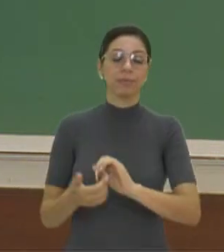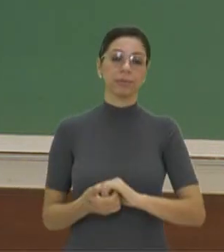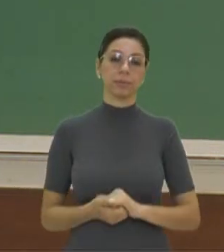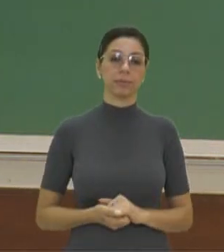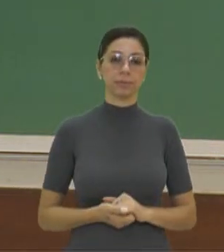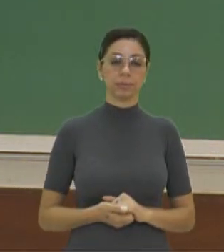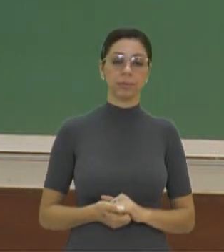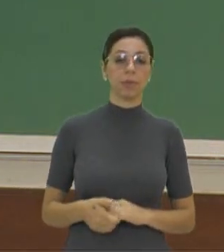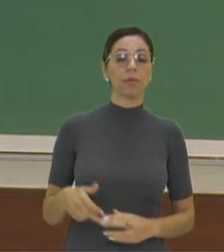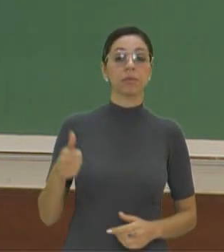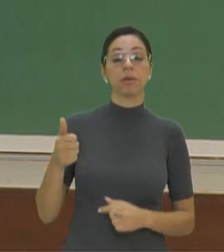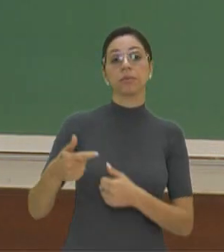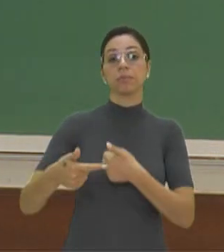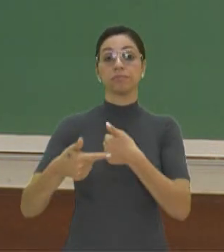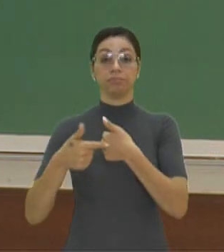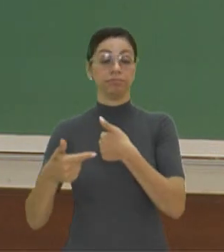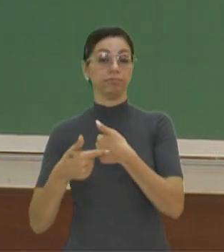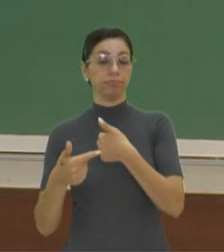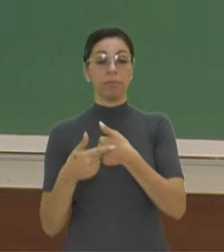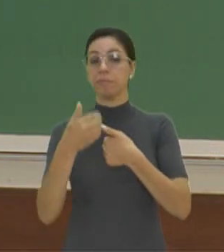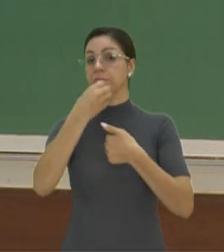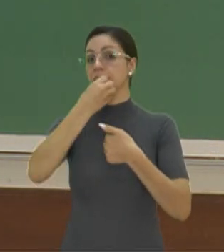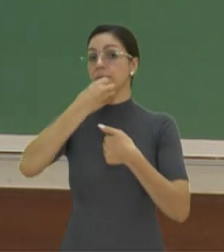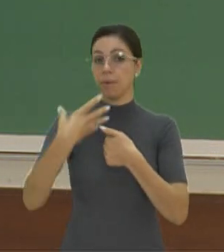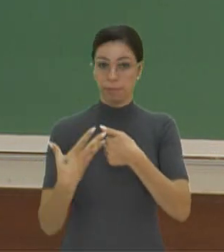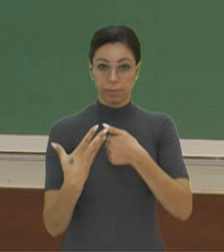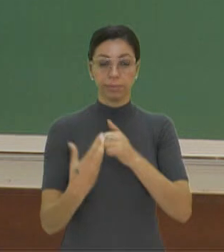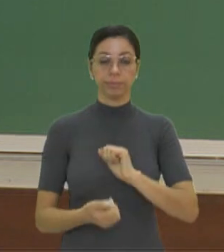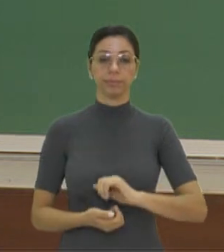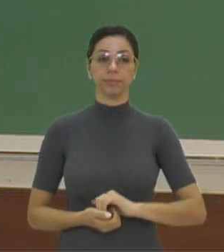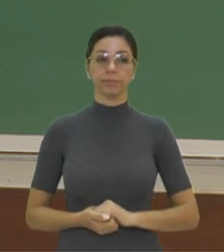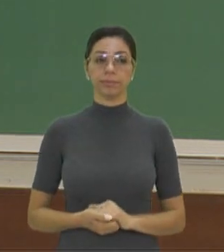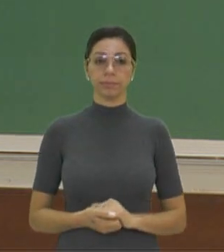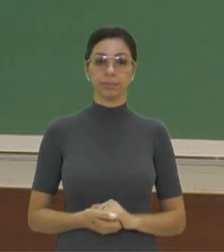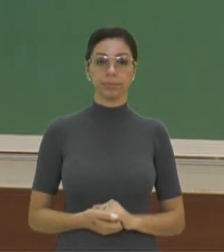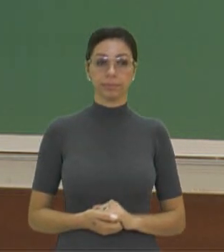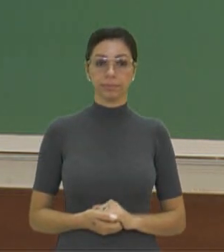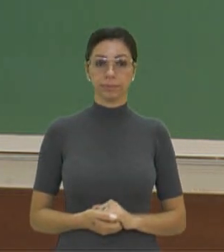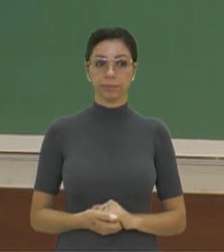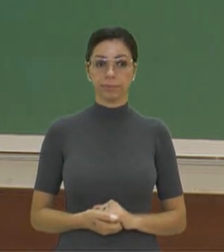forma positiva, uma forma satisfatória, ok?